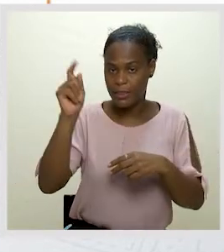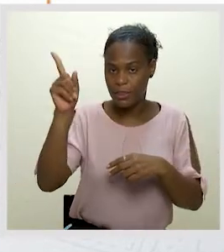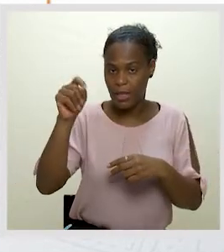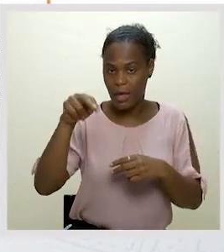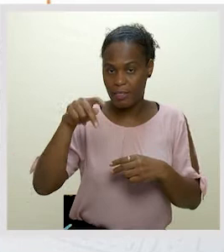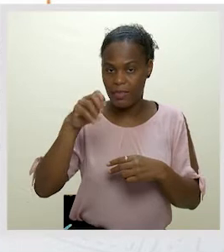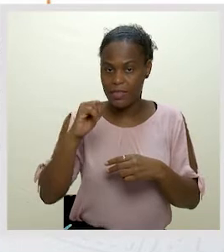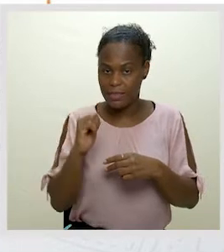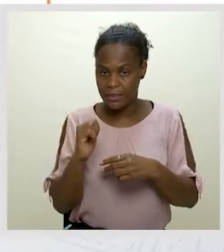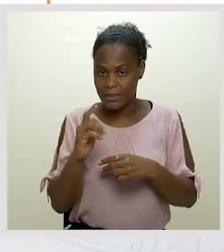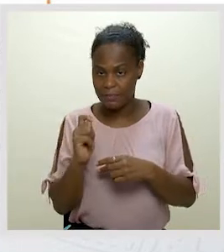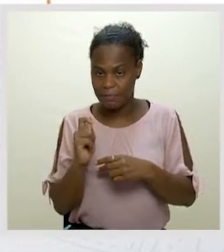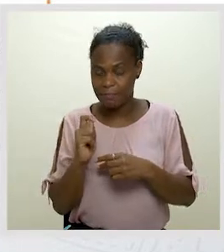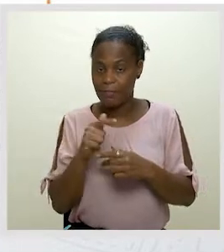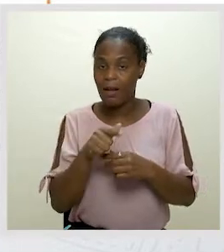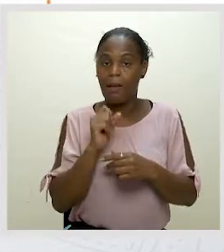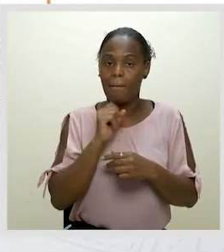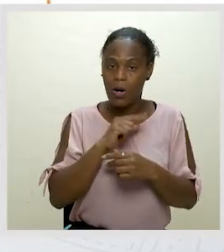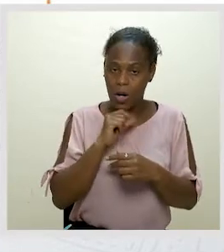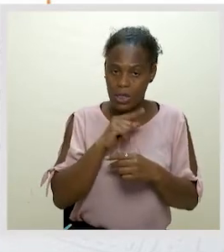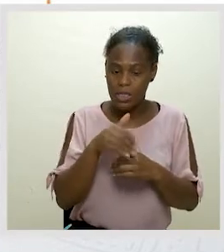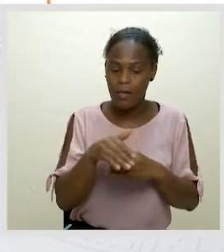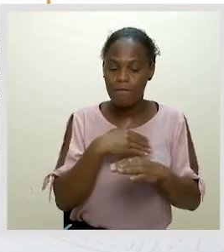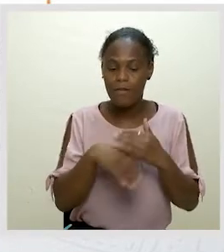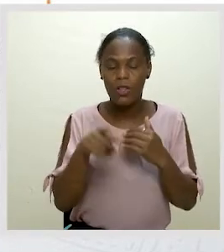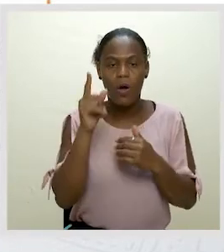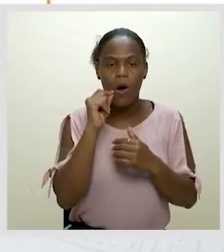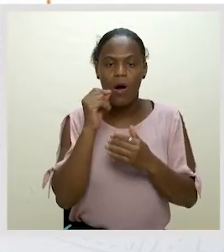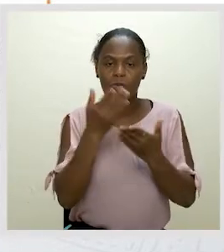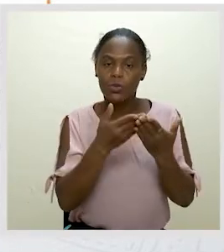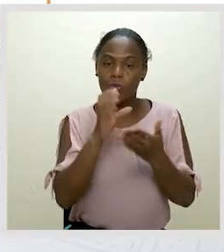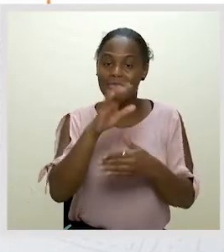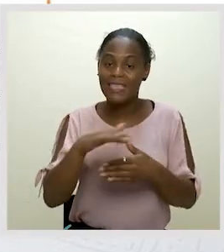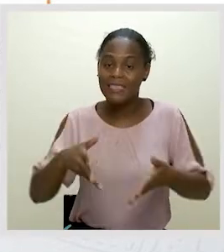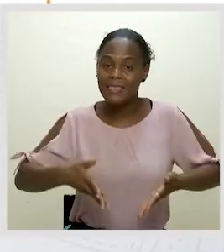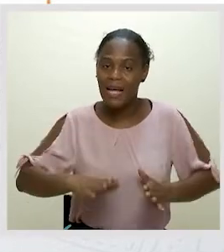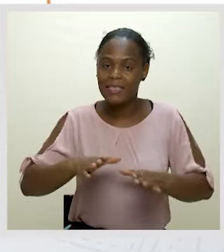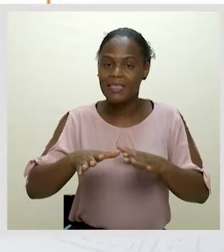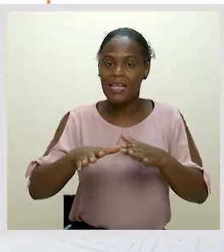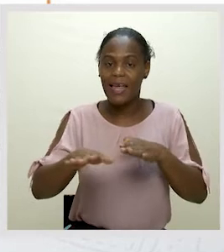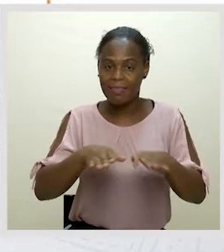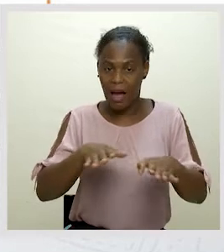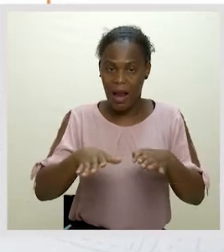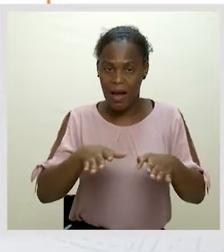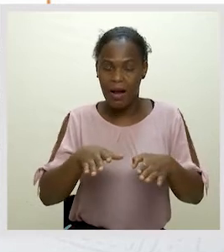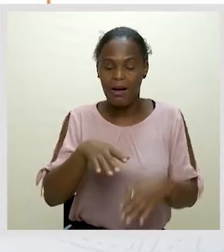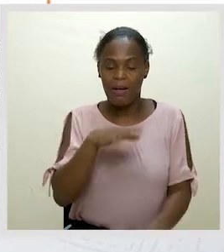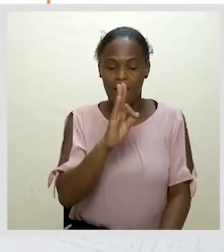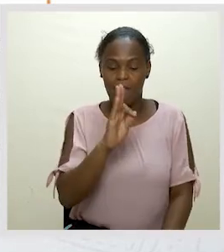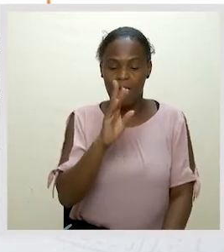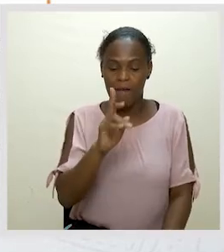nos diz, esta hipótese foi elaborada pelo cientista italiano Francisco